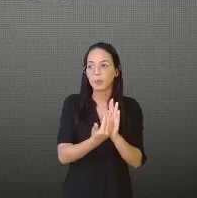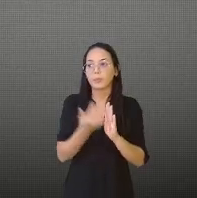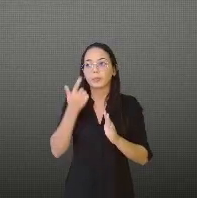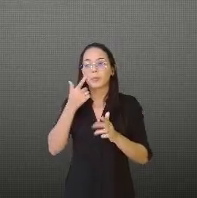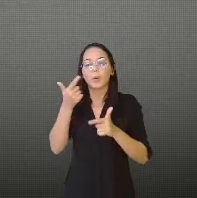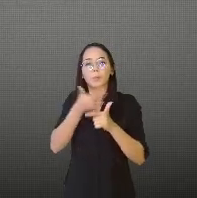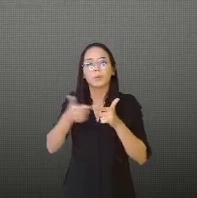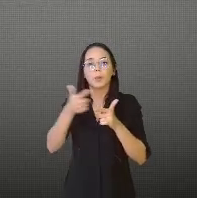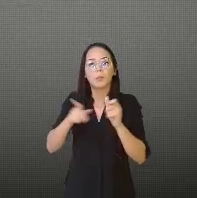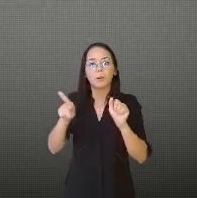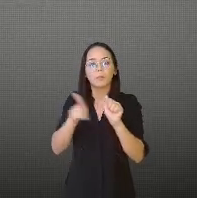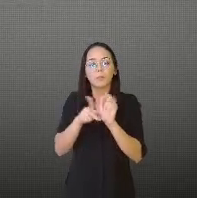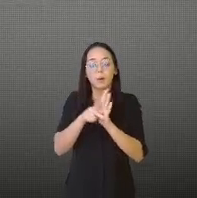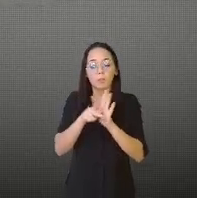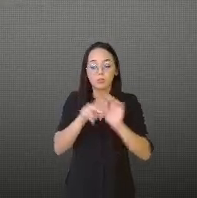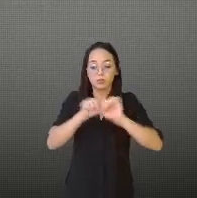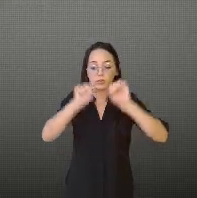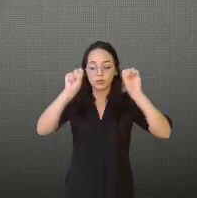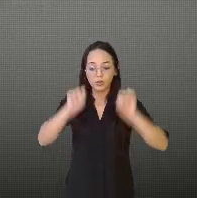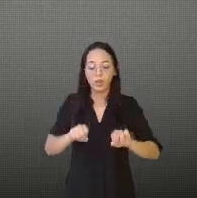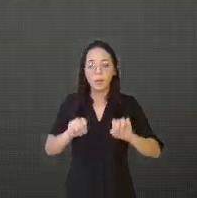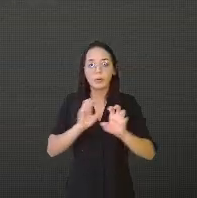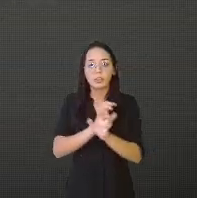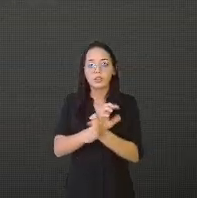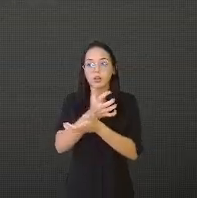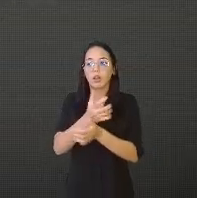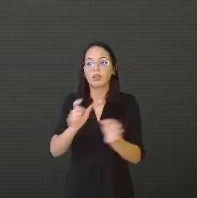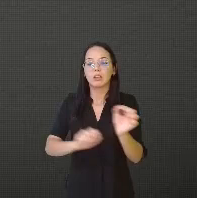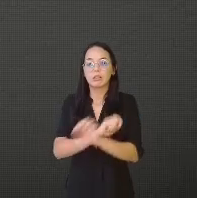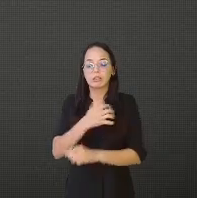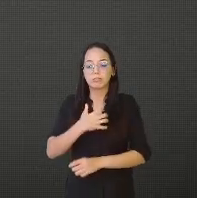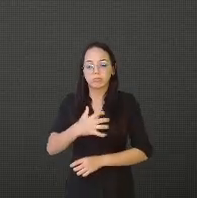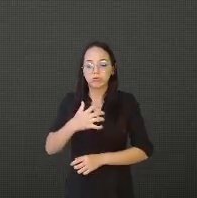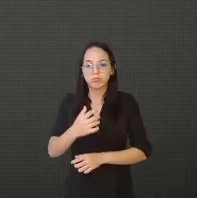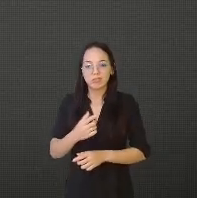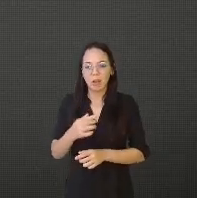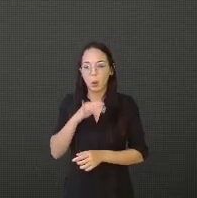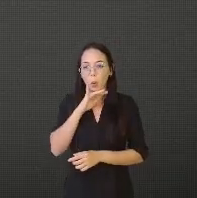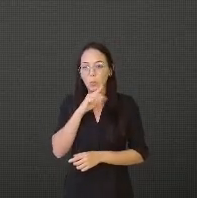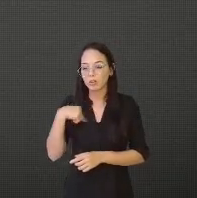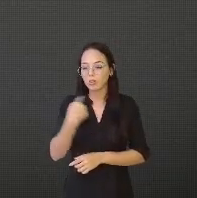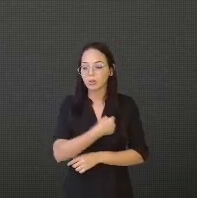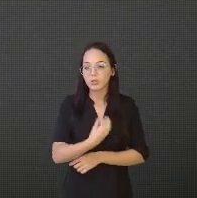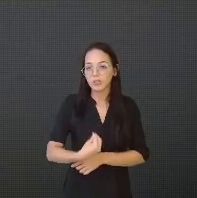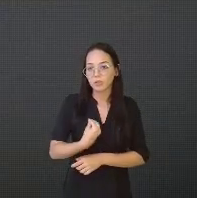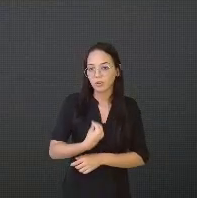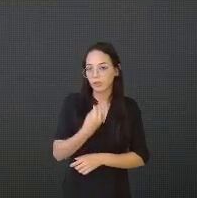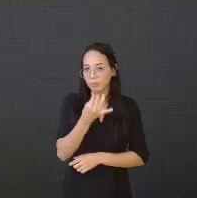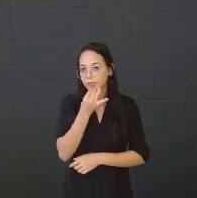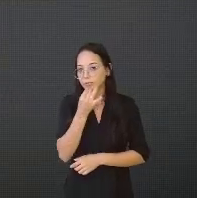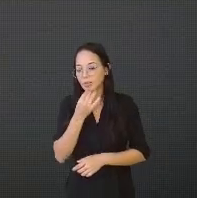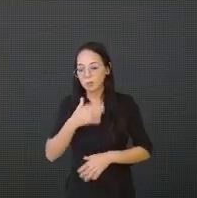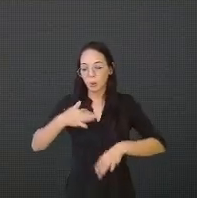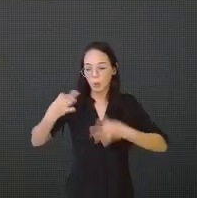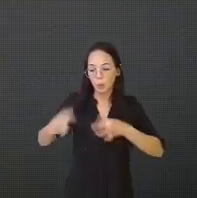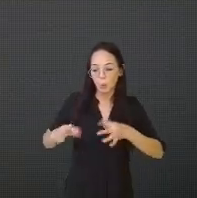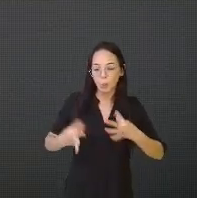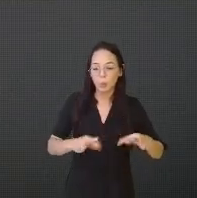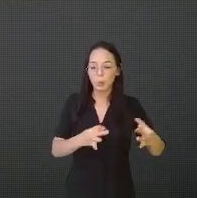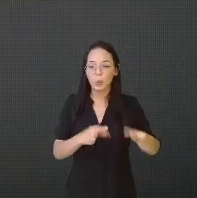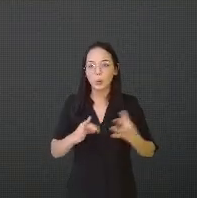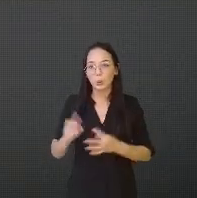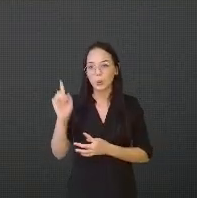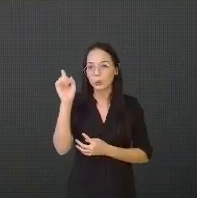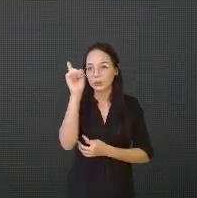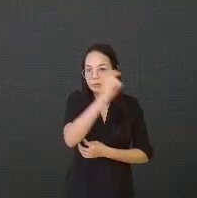que afetam o sistema esquelético e muscular causam um impacto negativo na nossa vida. Por exemplo, dores e dificuldades